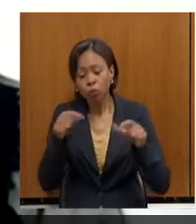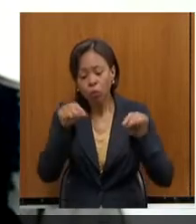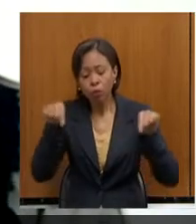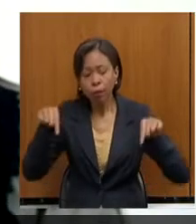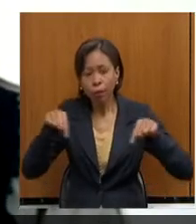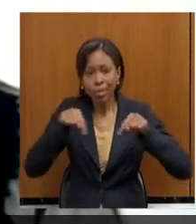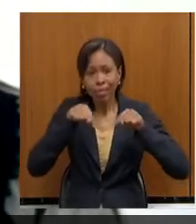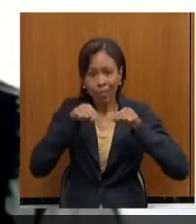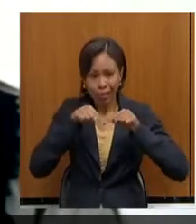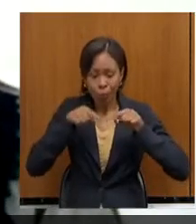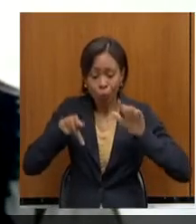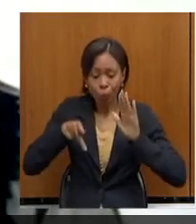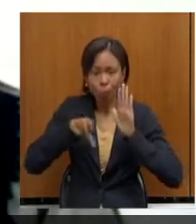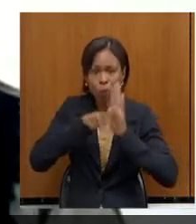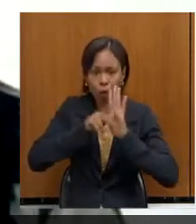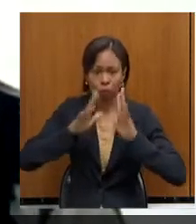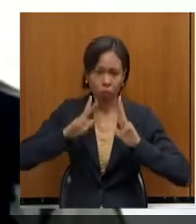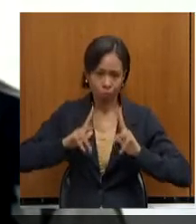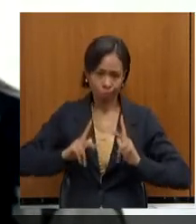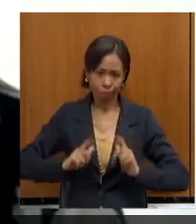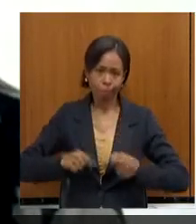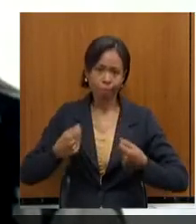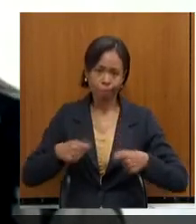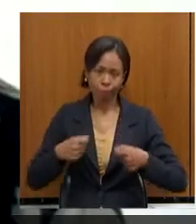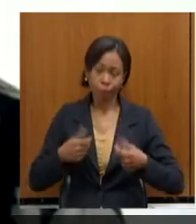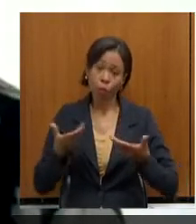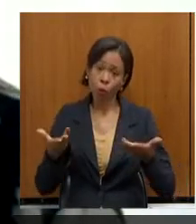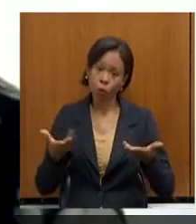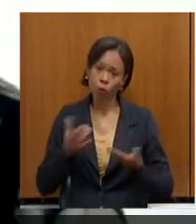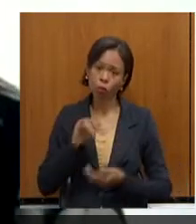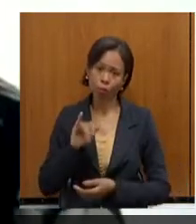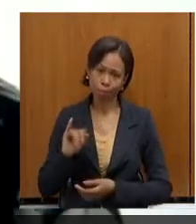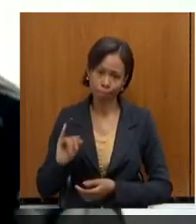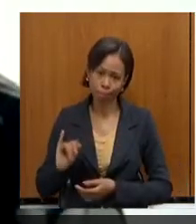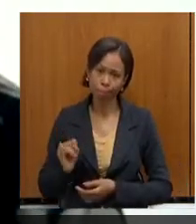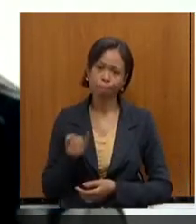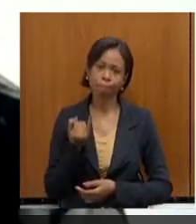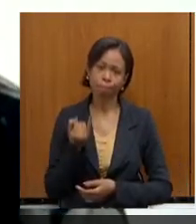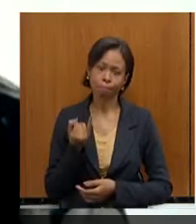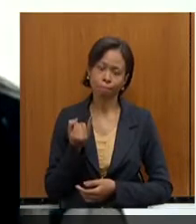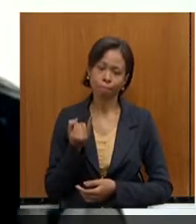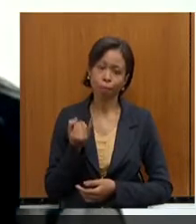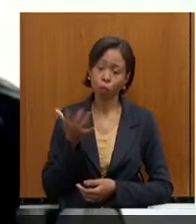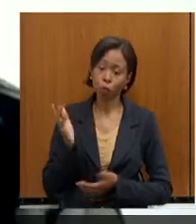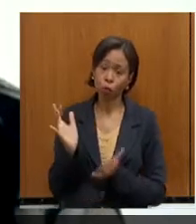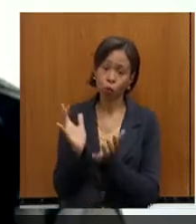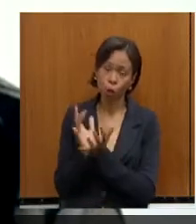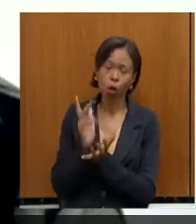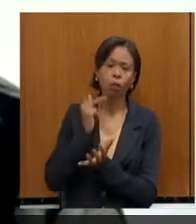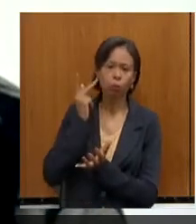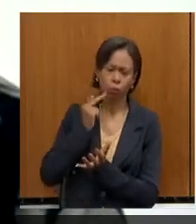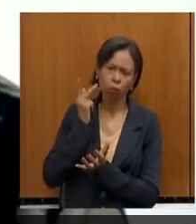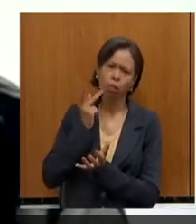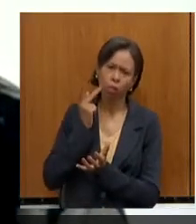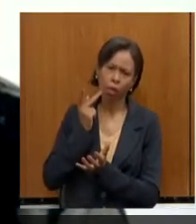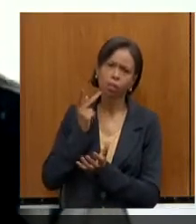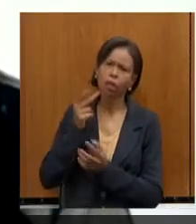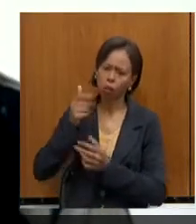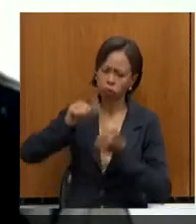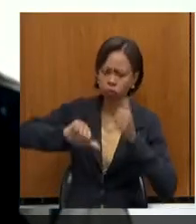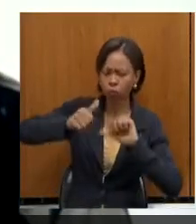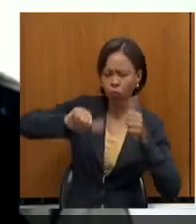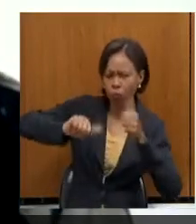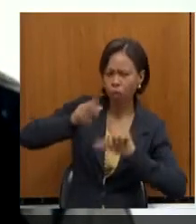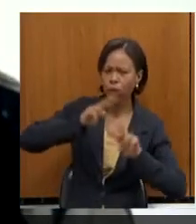festa aqui a sensibilidade aproveita essa reunião de hoje para pedir a sensibilidade dos nossos colegas parlamentares que eu sei que analisaram